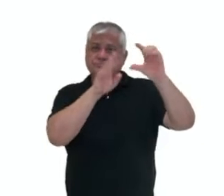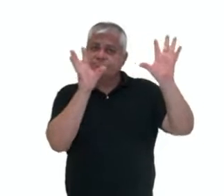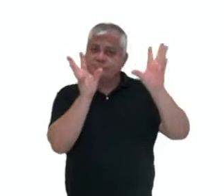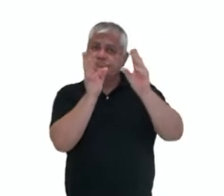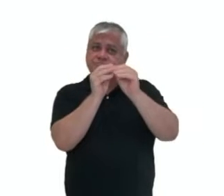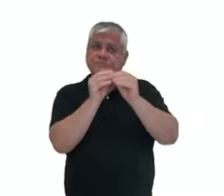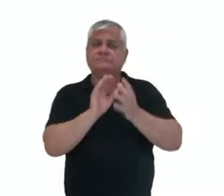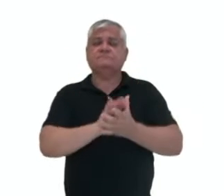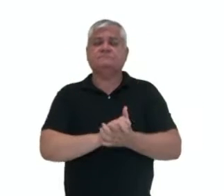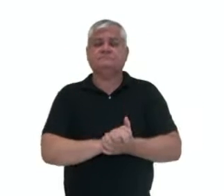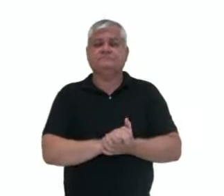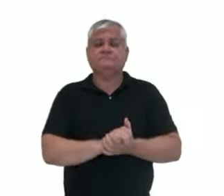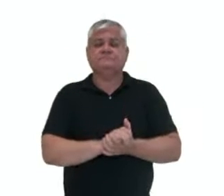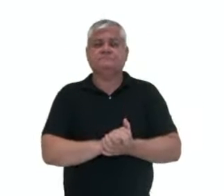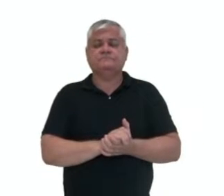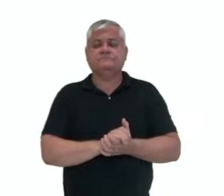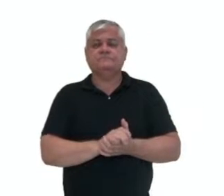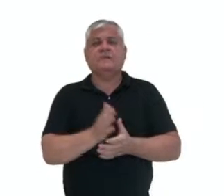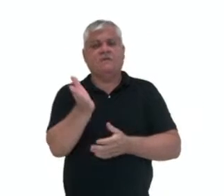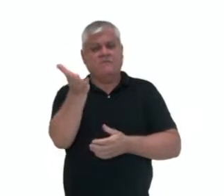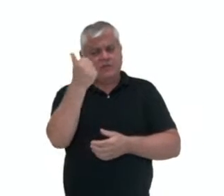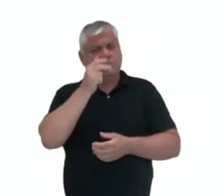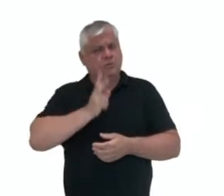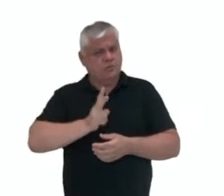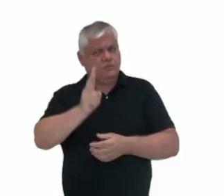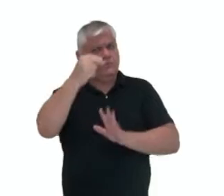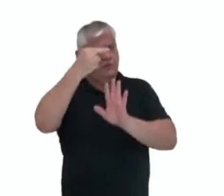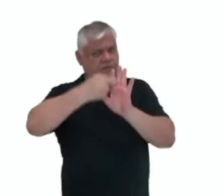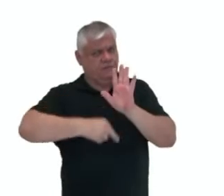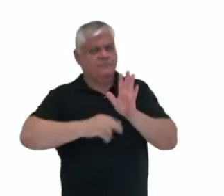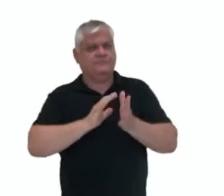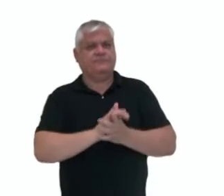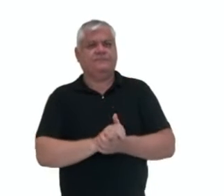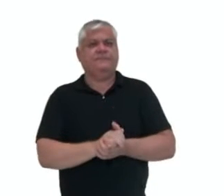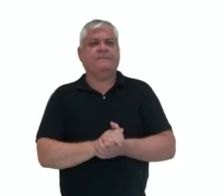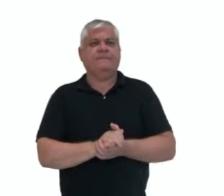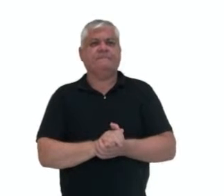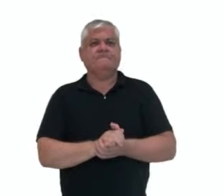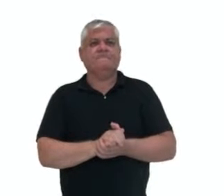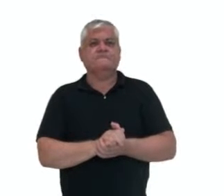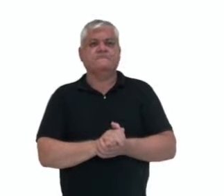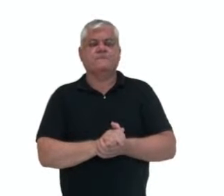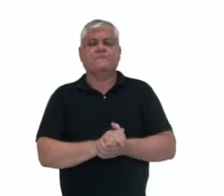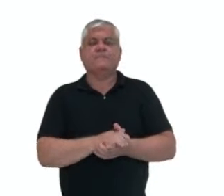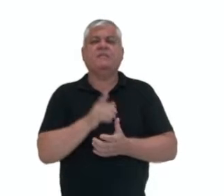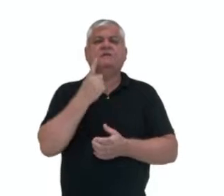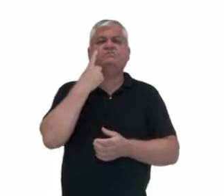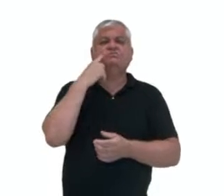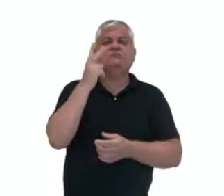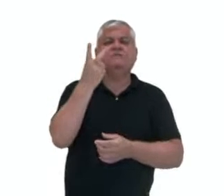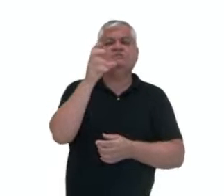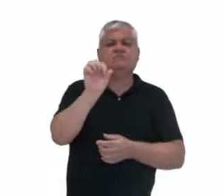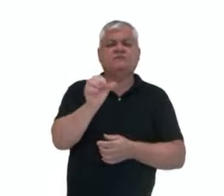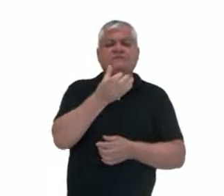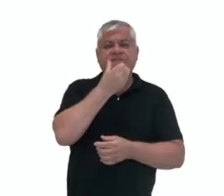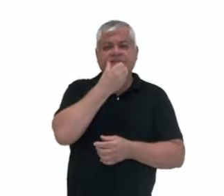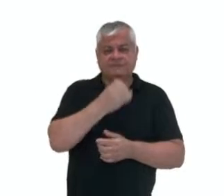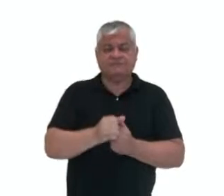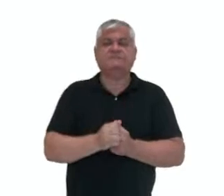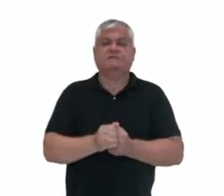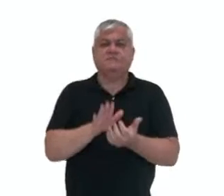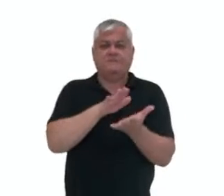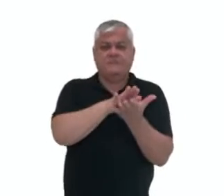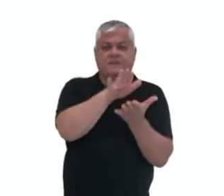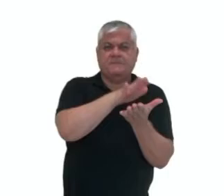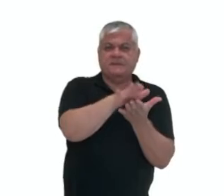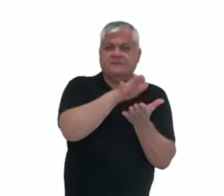texto. Te convido a seguirmos com a leitura. Vamos lá? Na edição do dia 29 de dezembro, serão publicadas